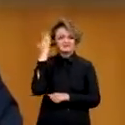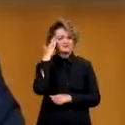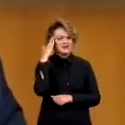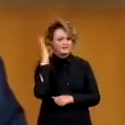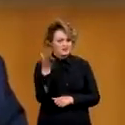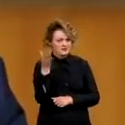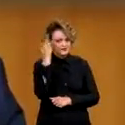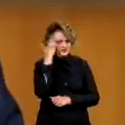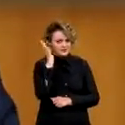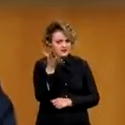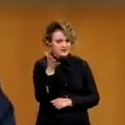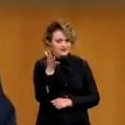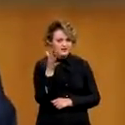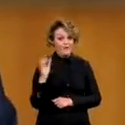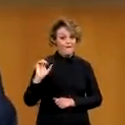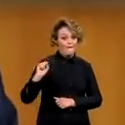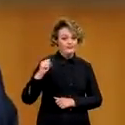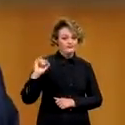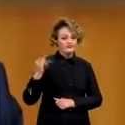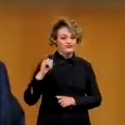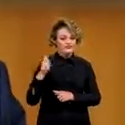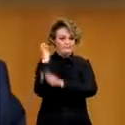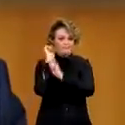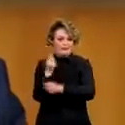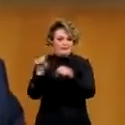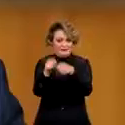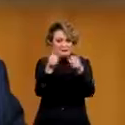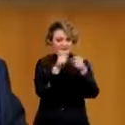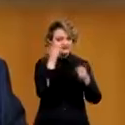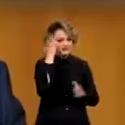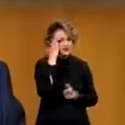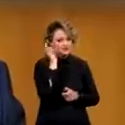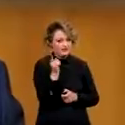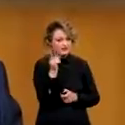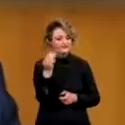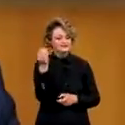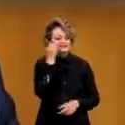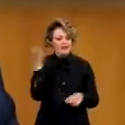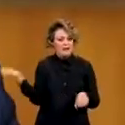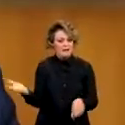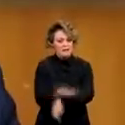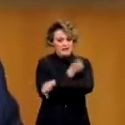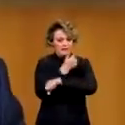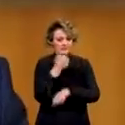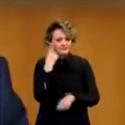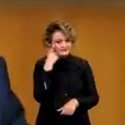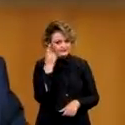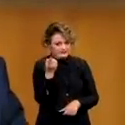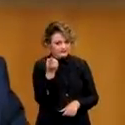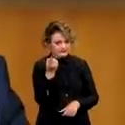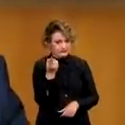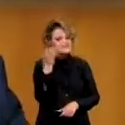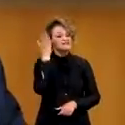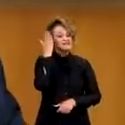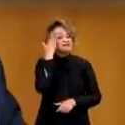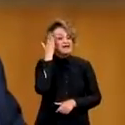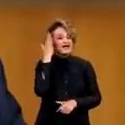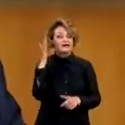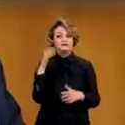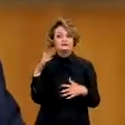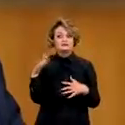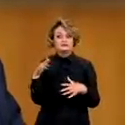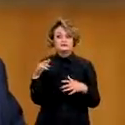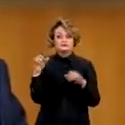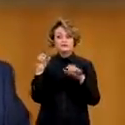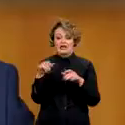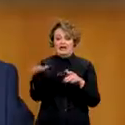mundo sabe o que foi o 8 de janeiro. Todo mundo sabe a tentativa de golpe que esse país sofreu. Todo mundo sabe o abalo do